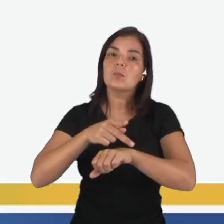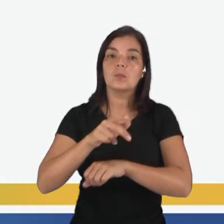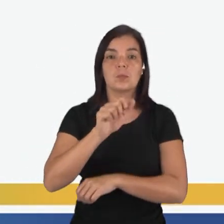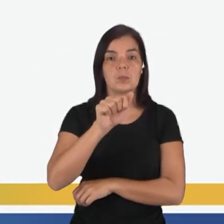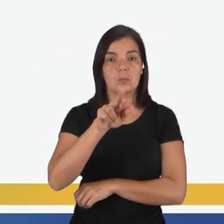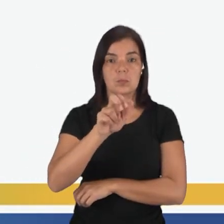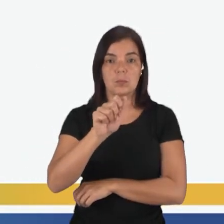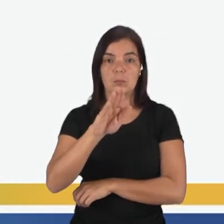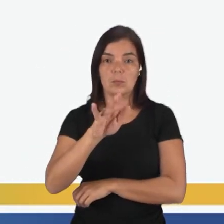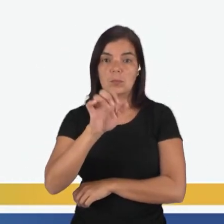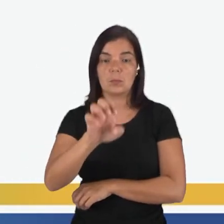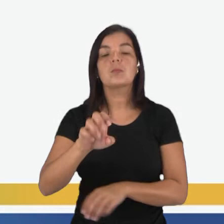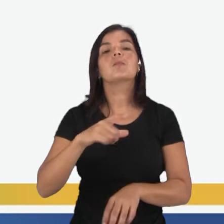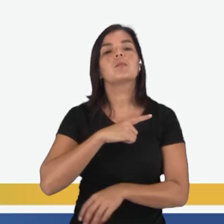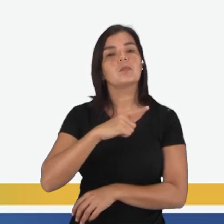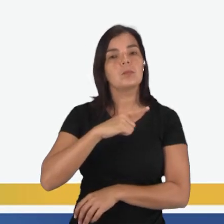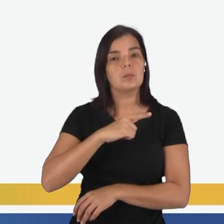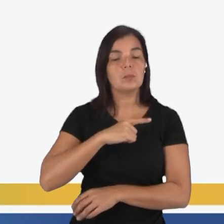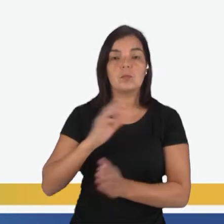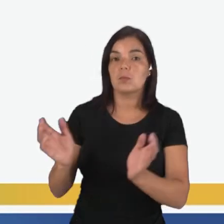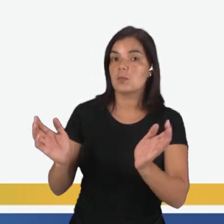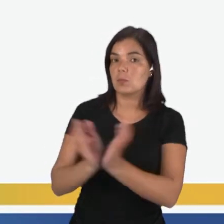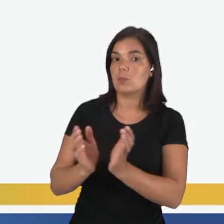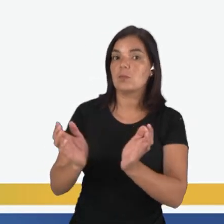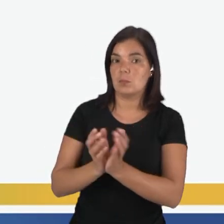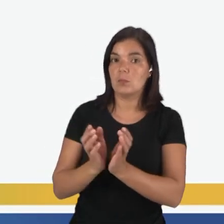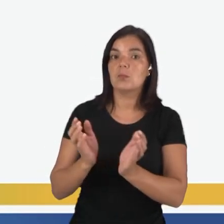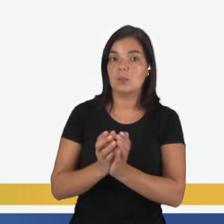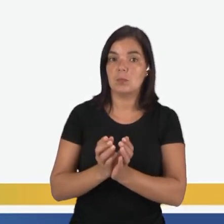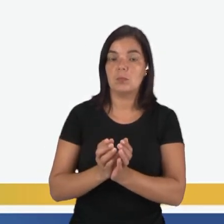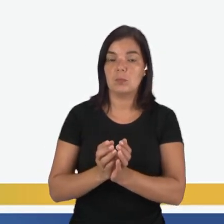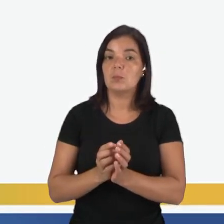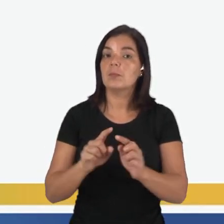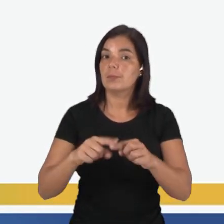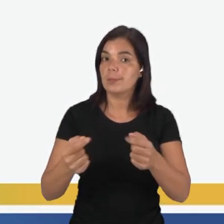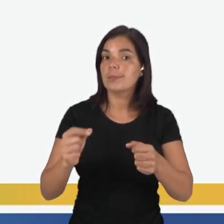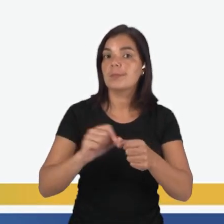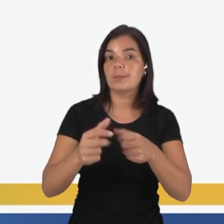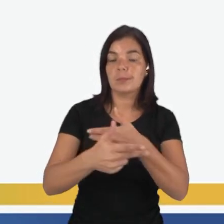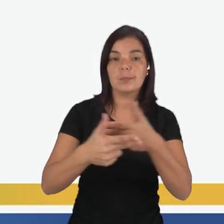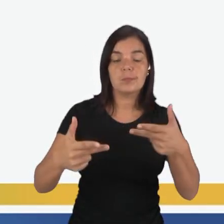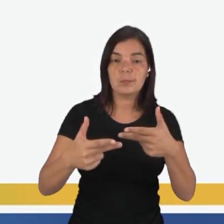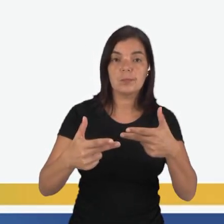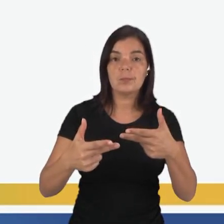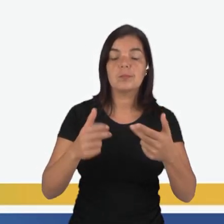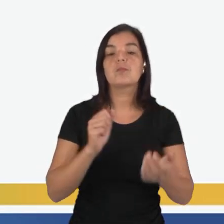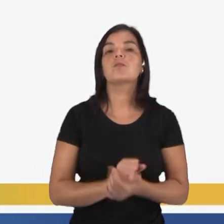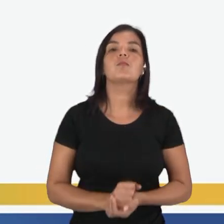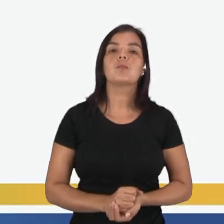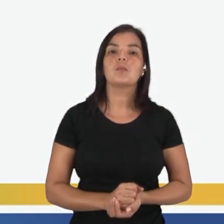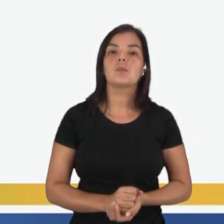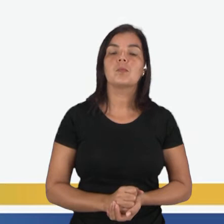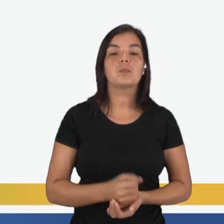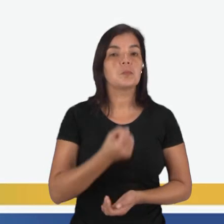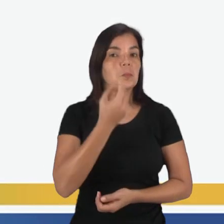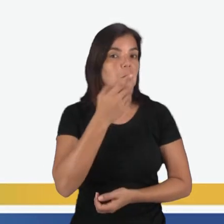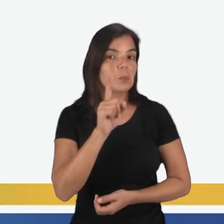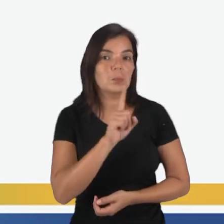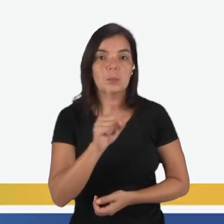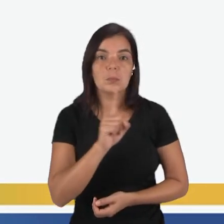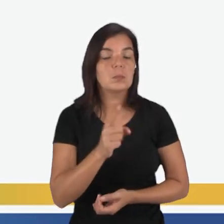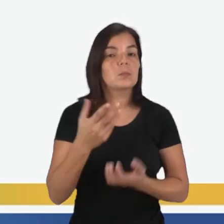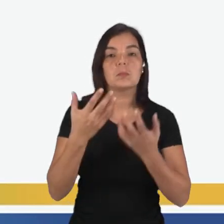algumas religiões, tem um certo grupo que é radical, né? Que eles não são muito maleáveis,